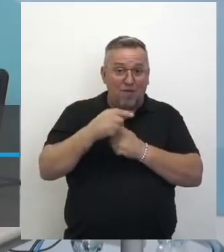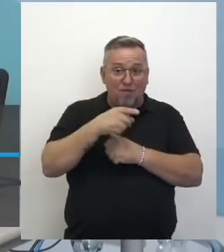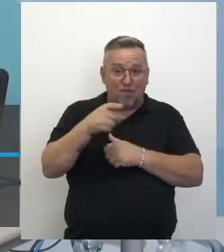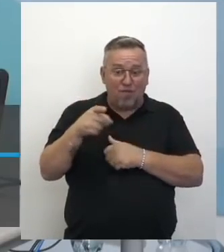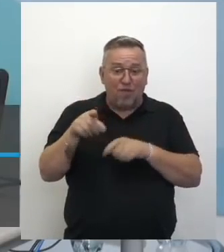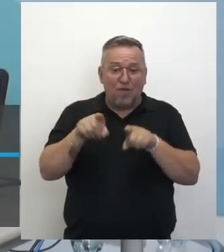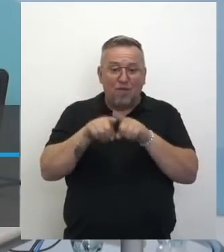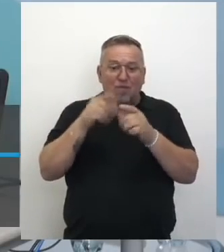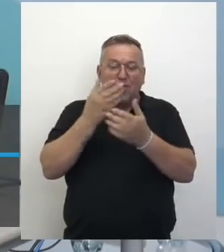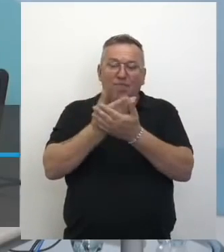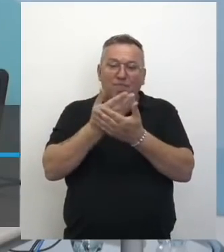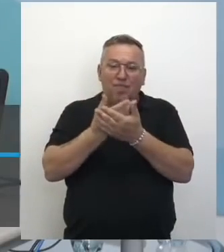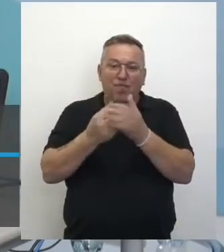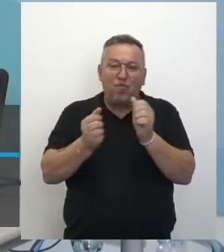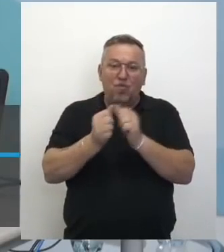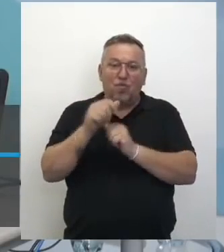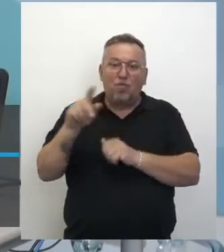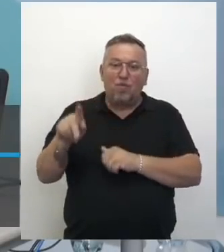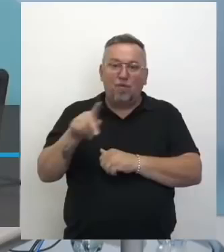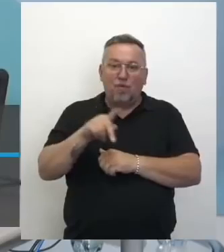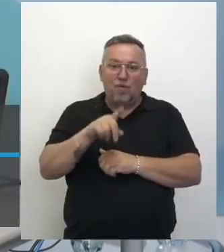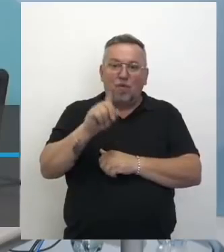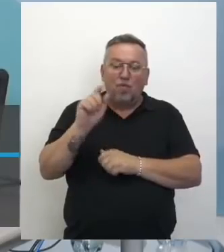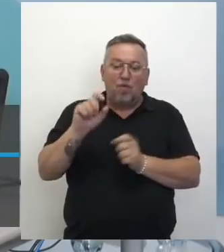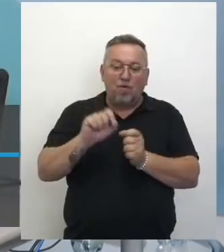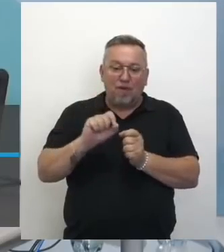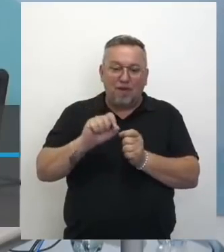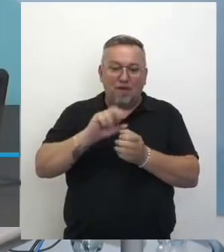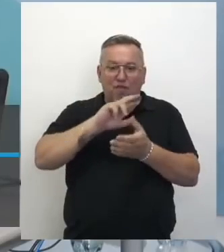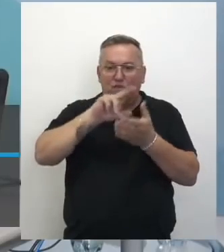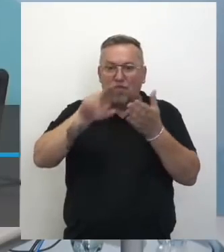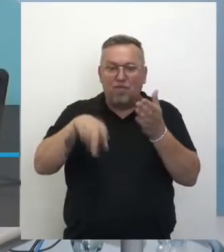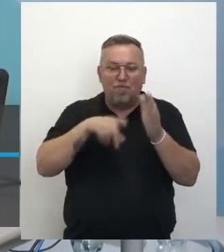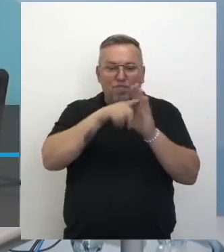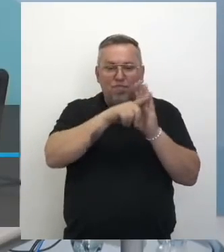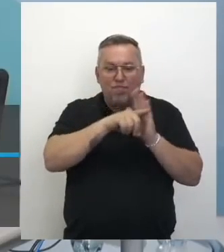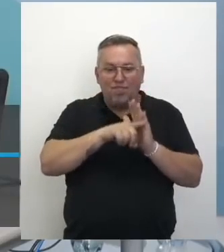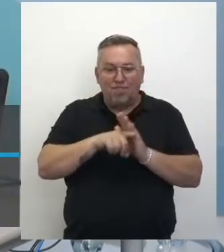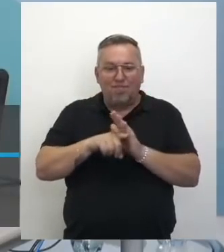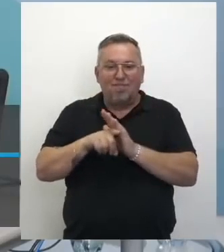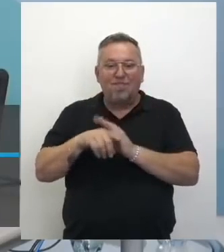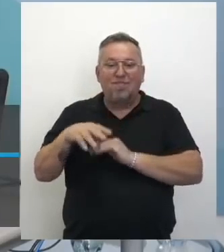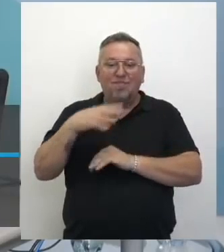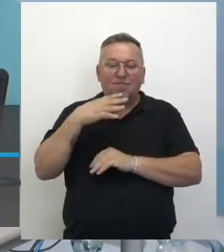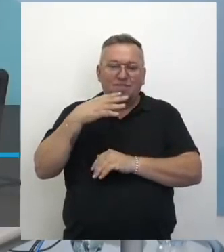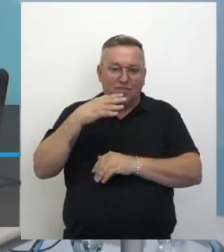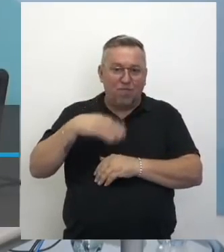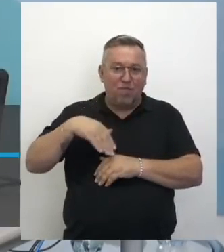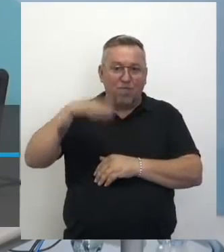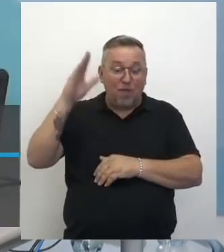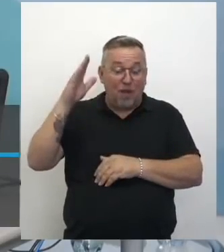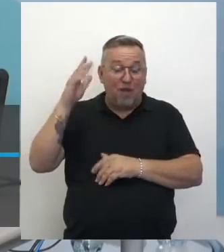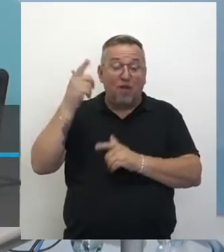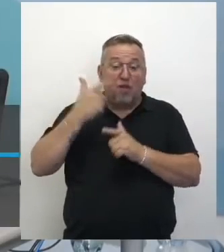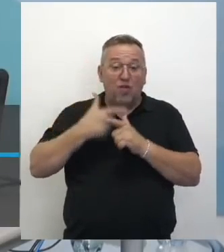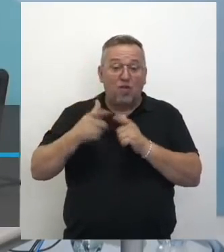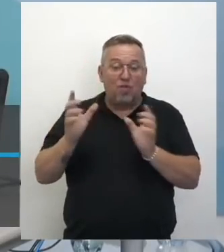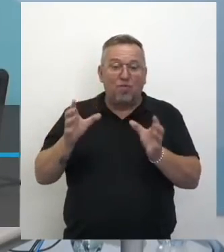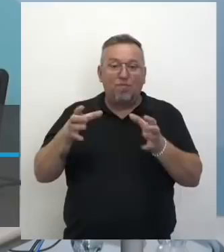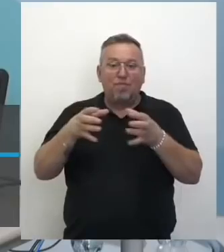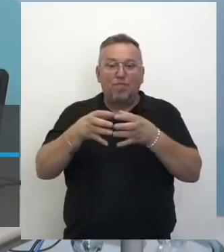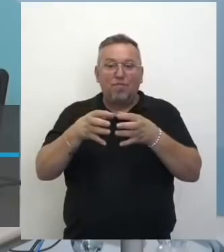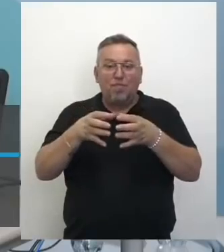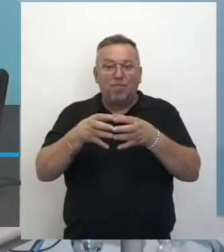você, estudante, junto com seus professores, vocês podem fazer diversas pesquisas e conhecer um pouco mais das